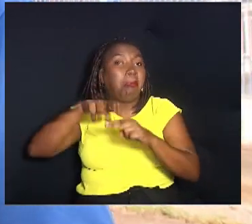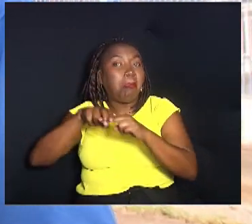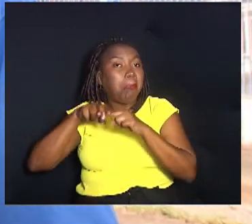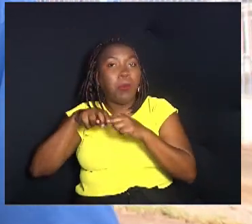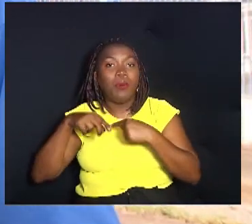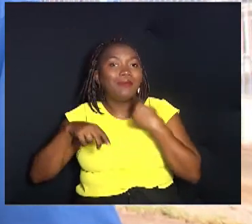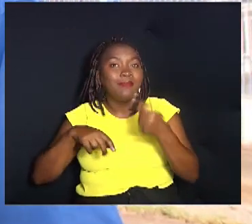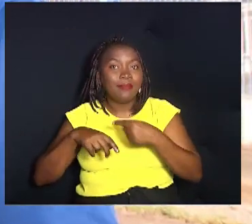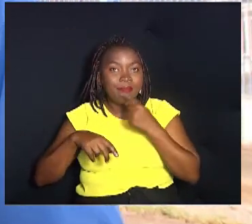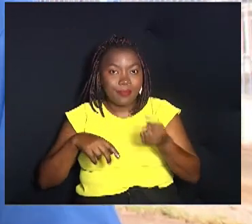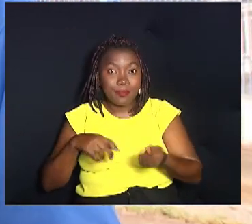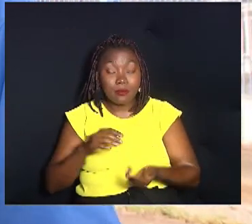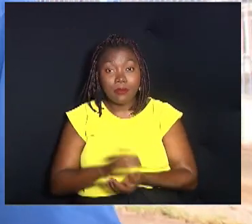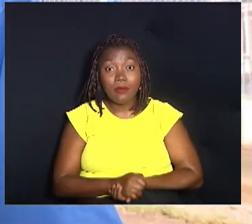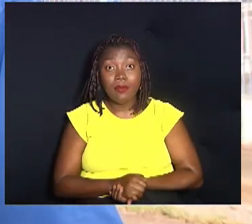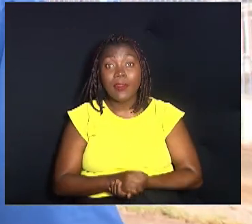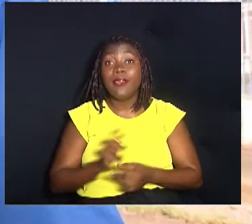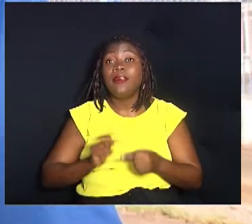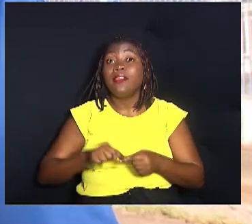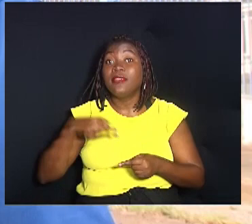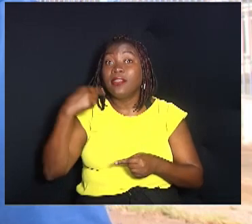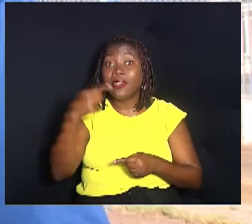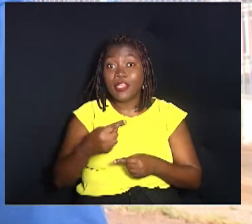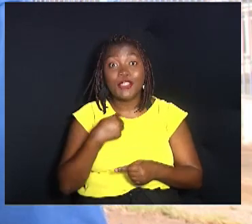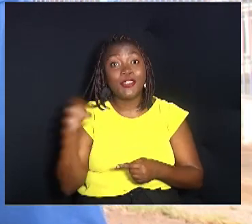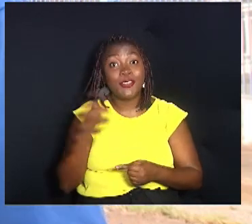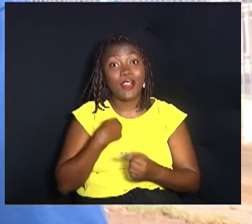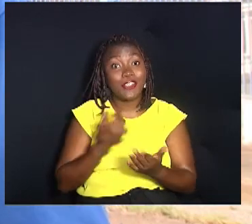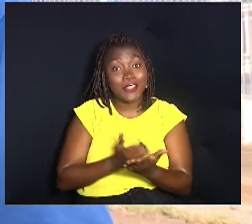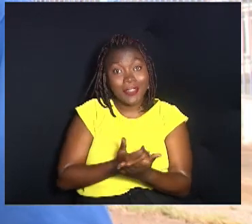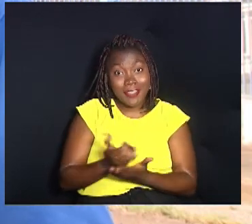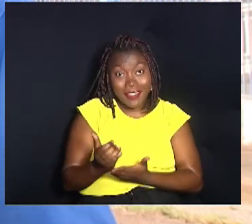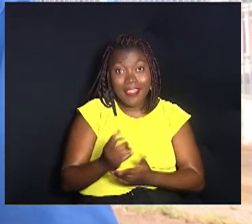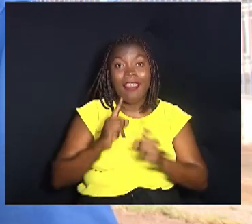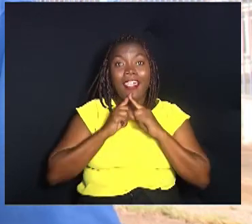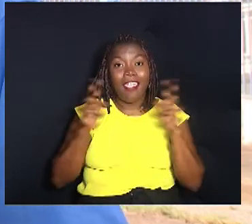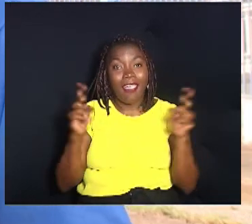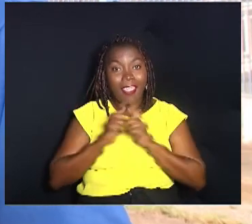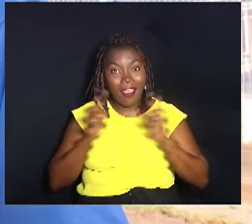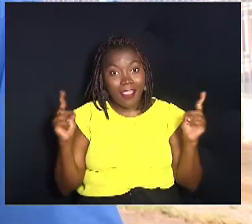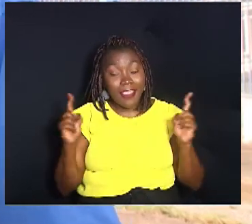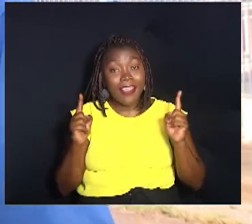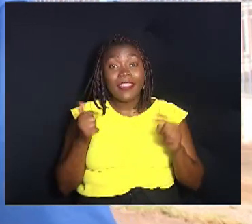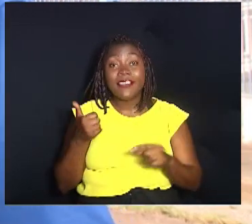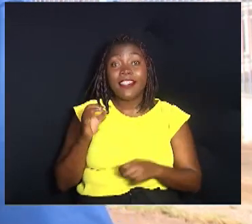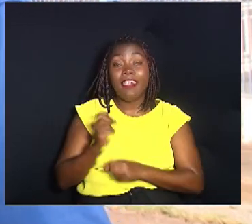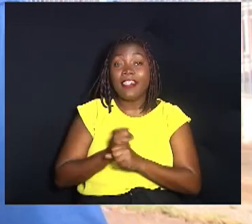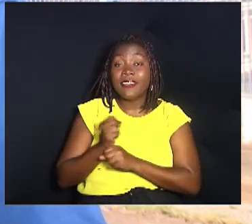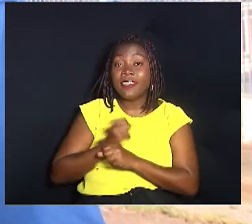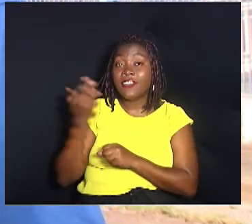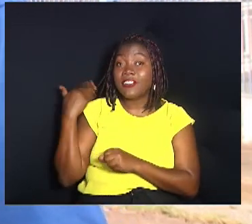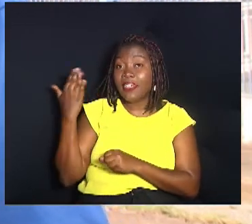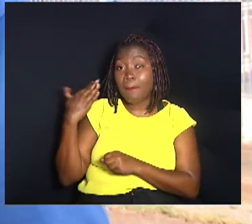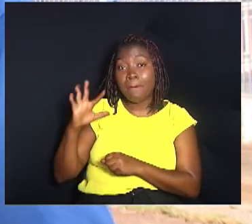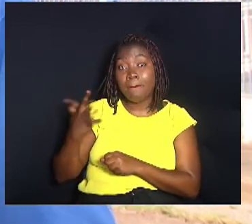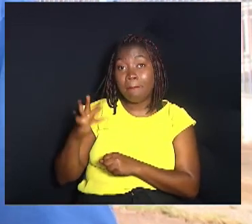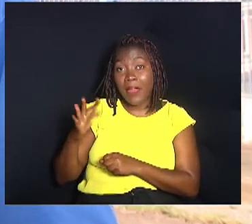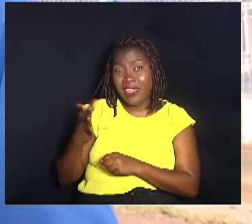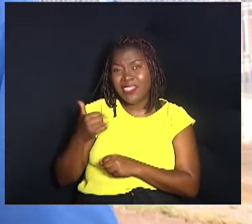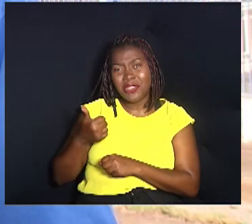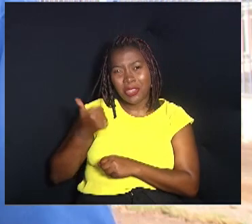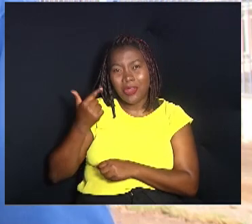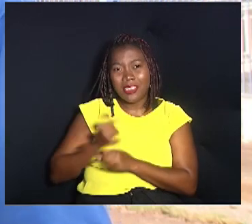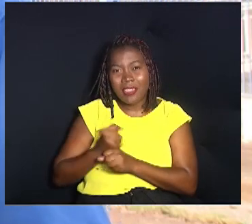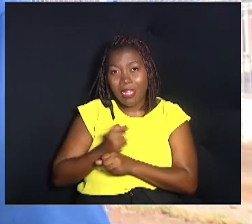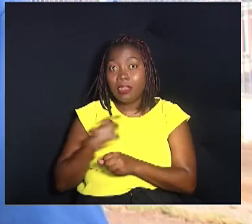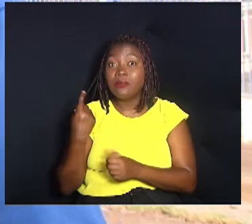aconteceu. Em seguida, nós começamos as reivindicações e há uns 10 anos atrás, mais ou menos, uns 12 anos,